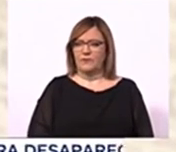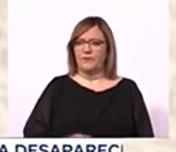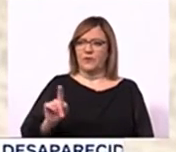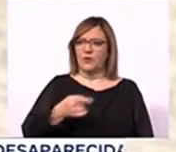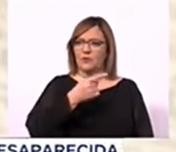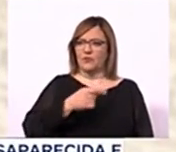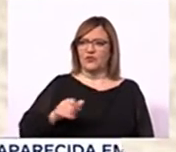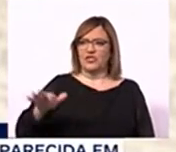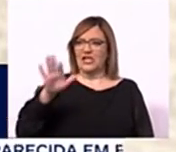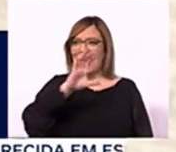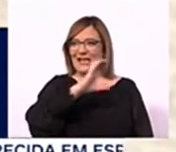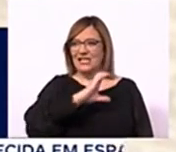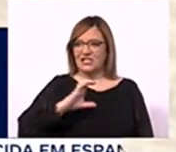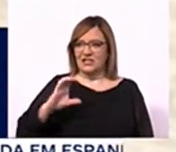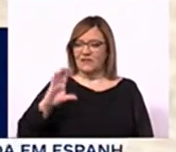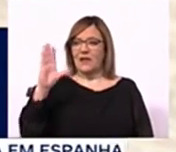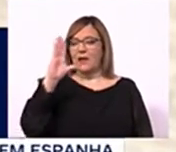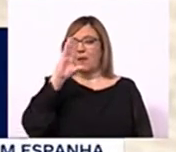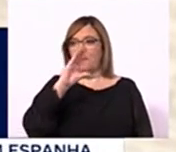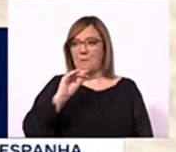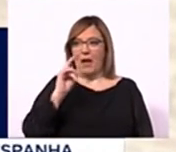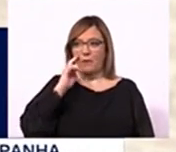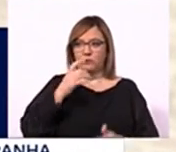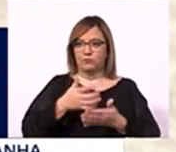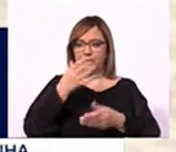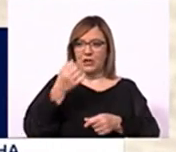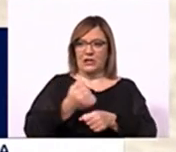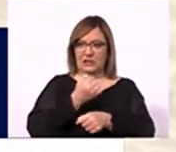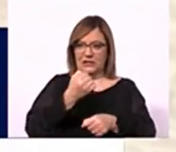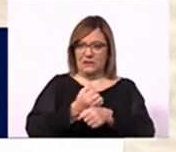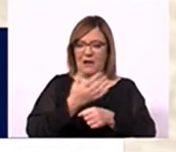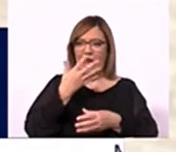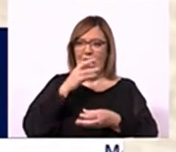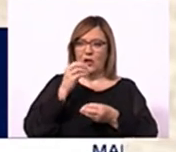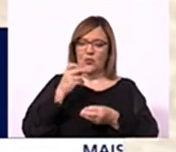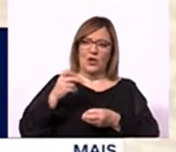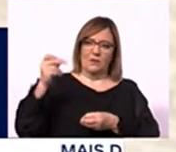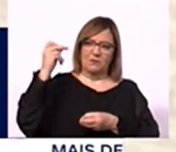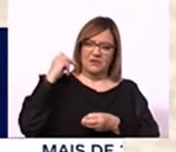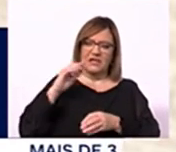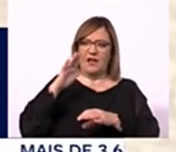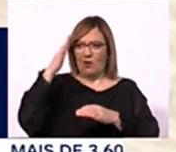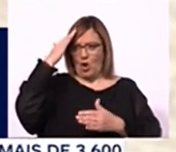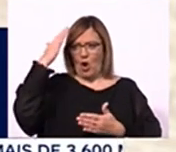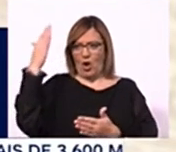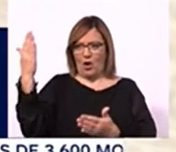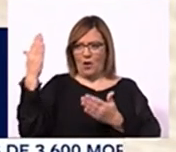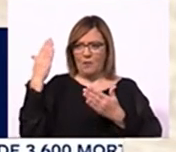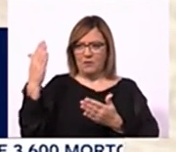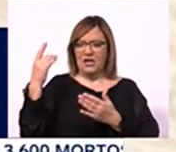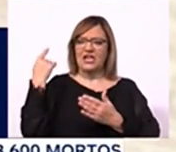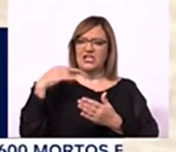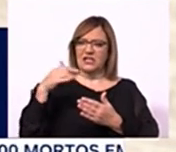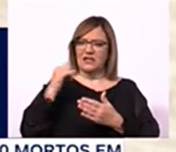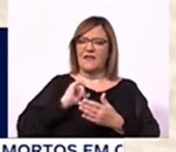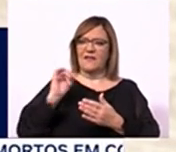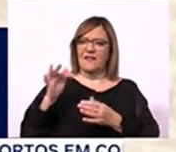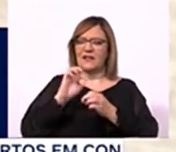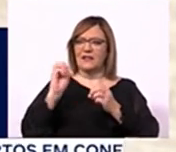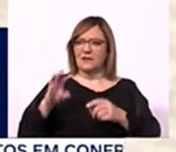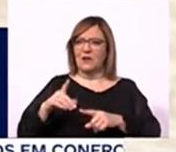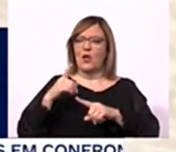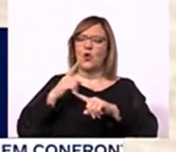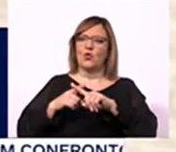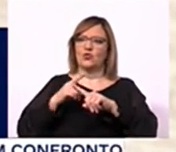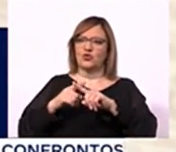Os professores das áreas científicas que mais se distinguiram no trabalho com os alunos no ano passado foram homenageados numa cerimónia que decorreu no Terminal de Cruzeiros do